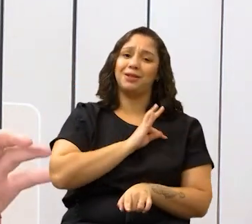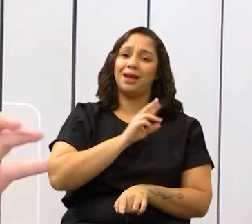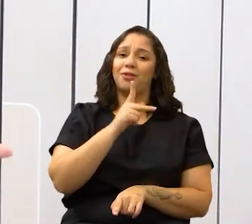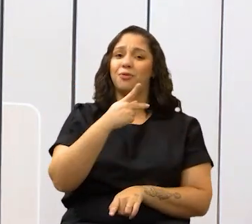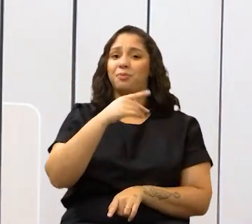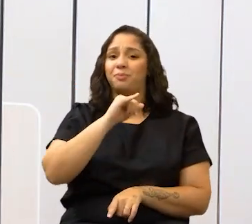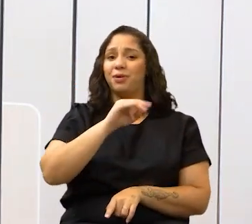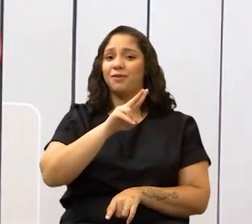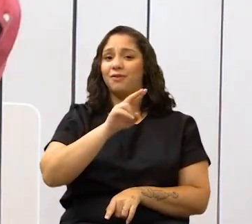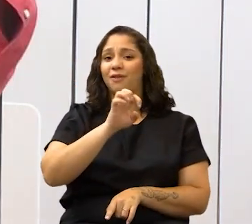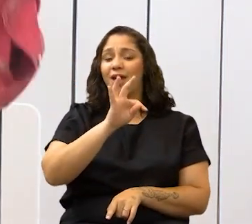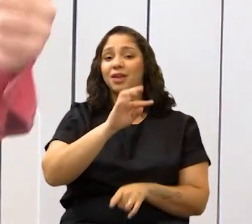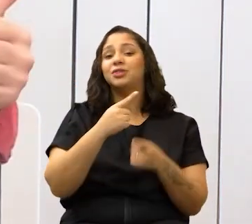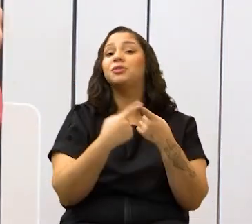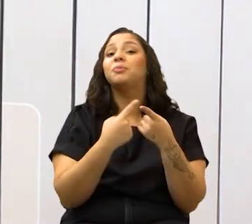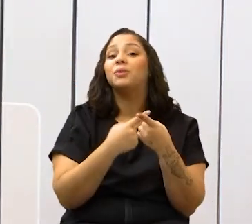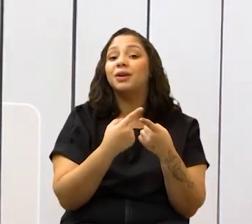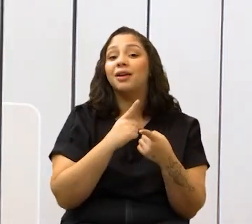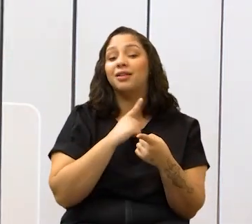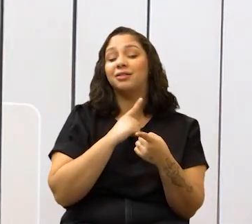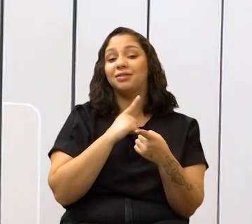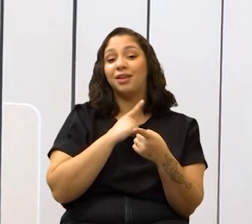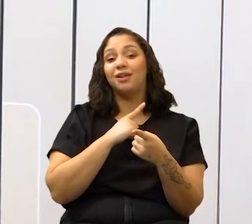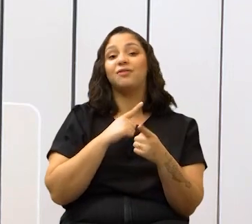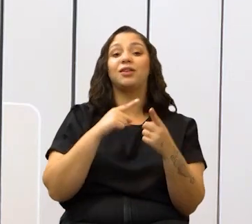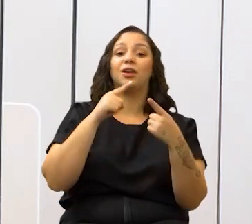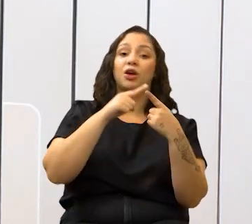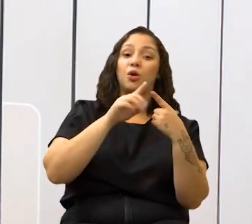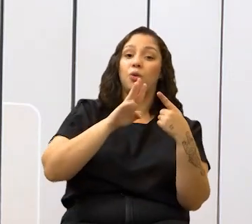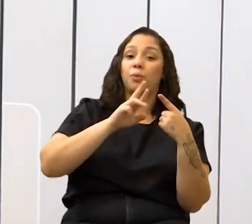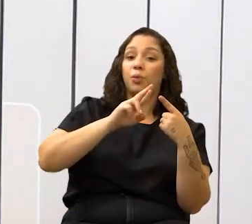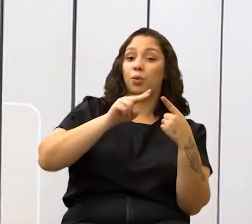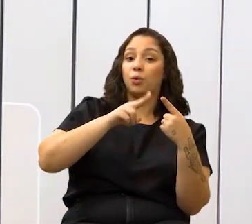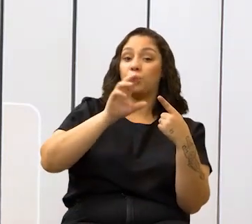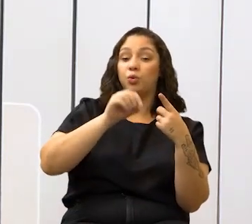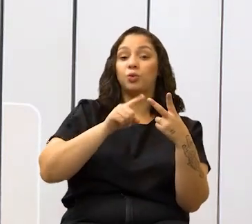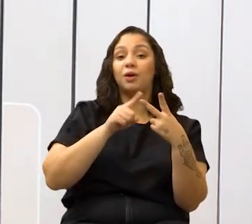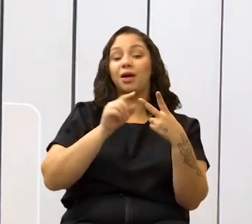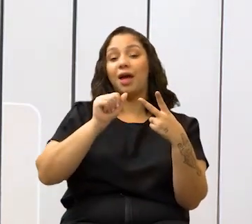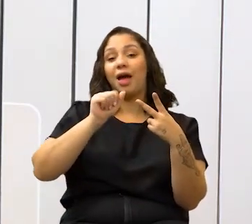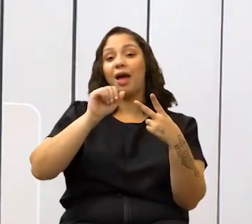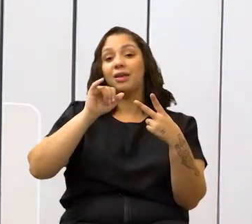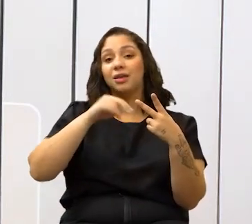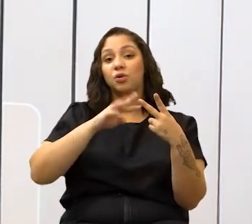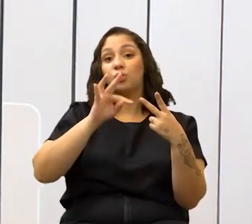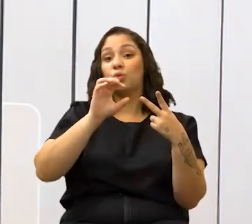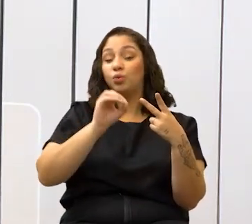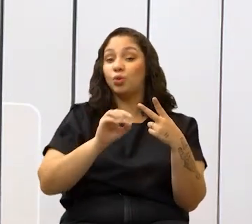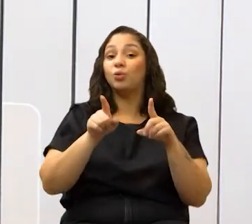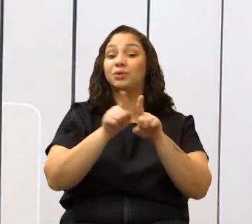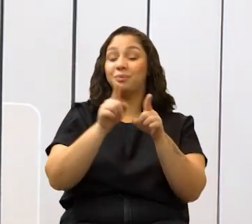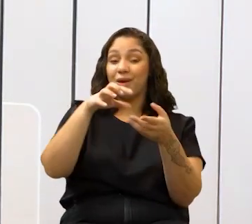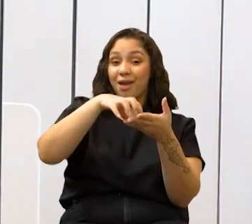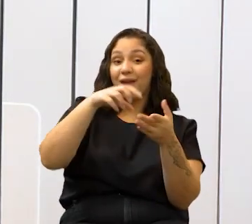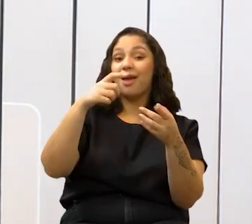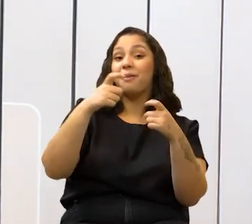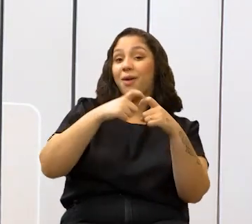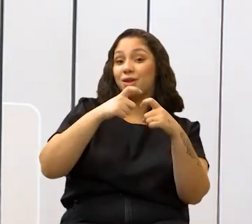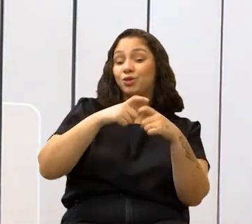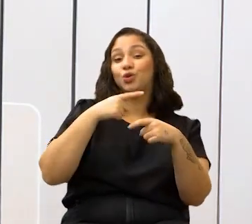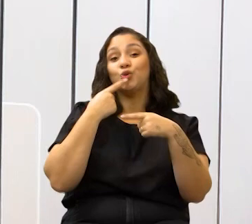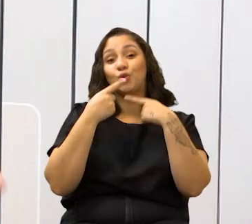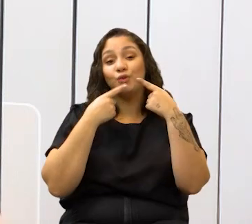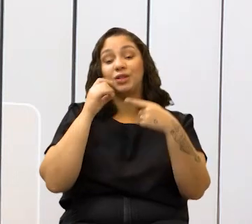seus problemas. Os atacantes Neilton e Bruno José estão sendo avaliados pelo departamento médico e são